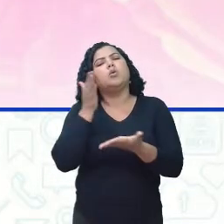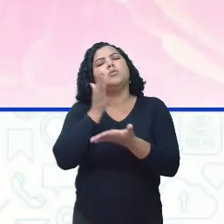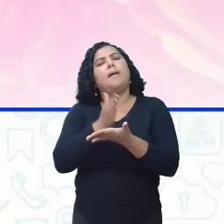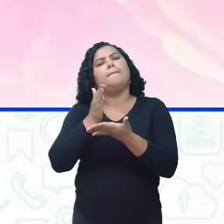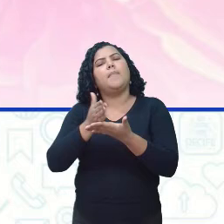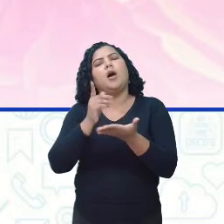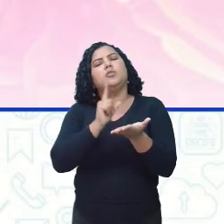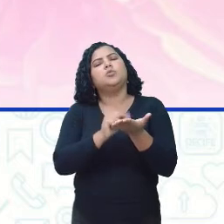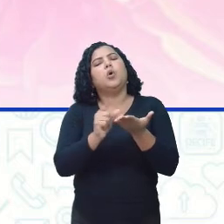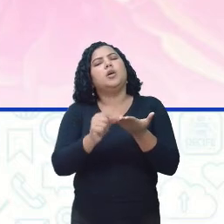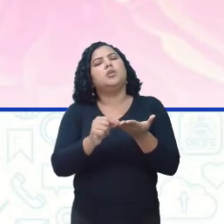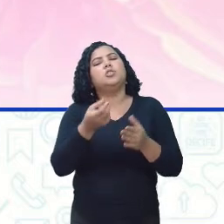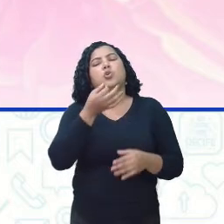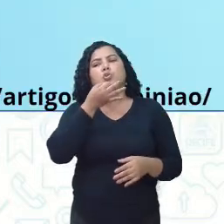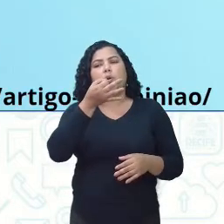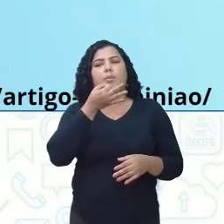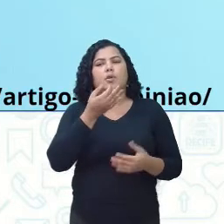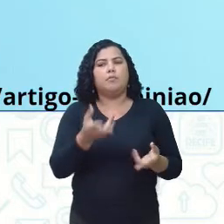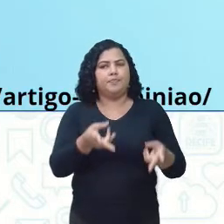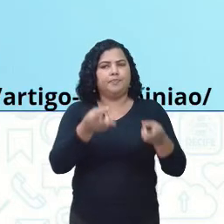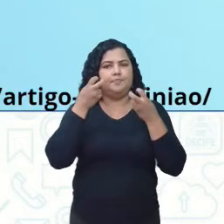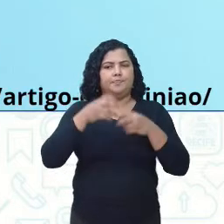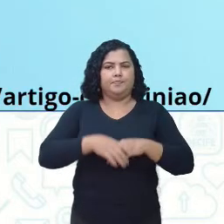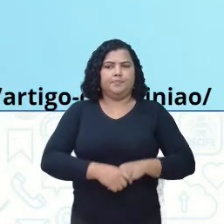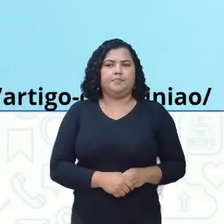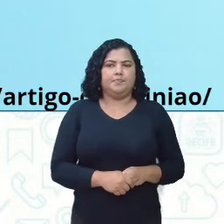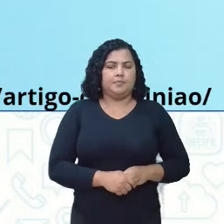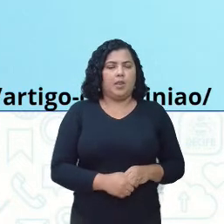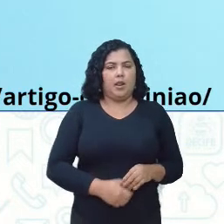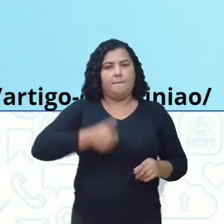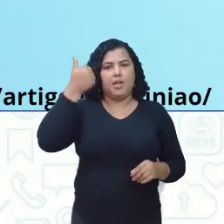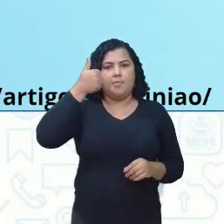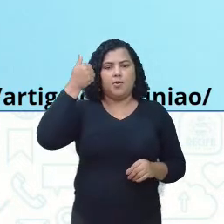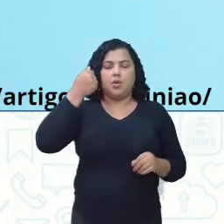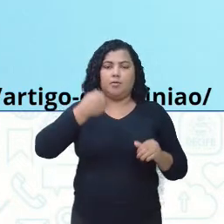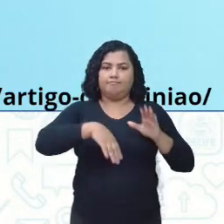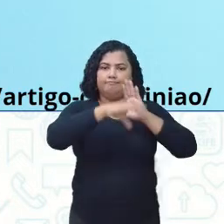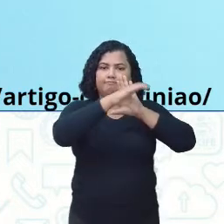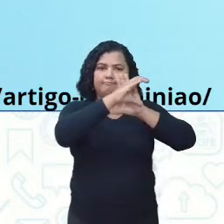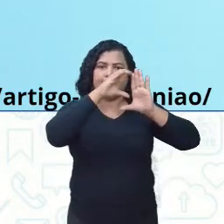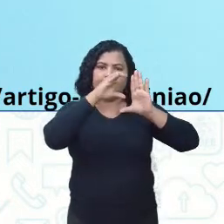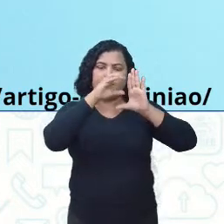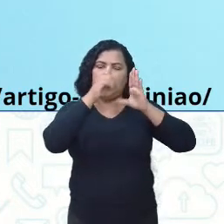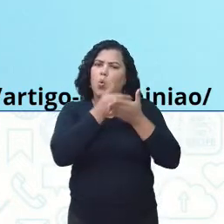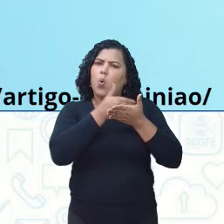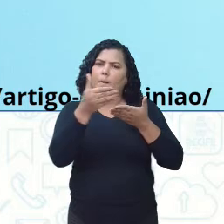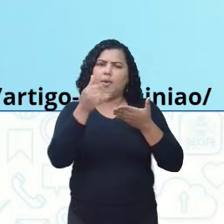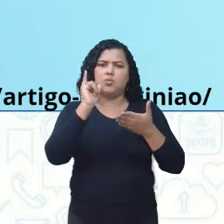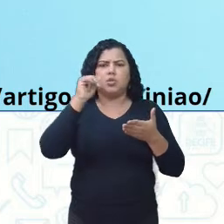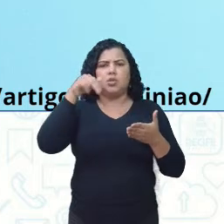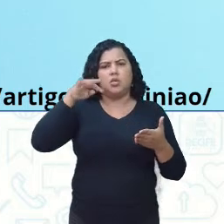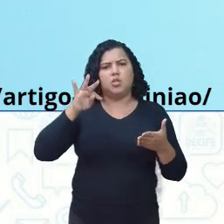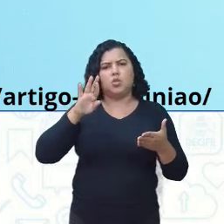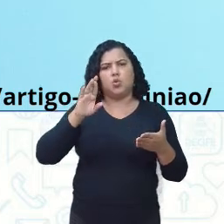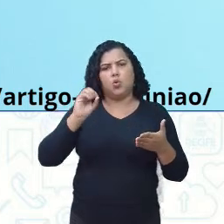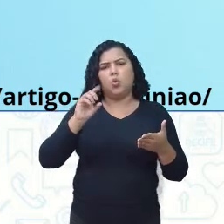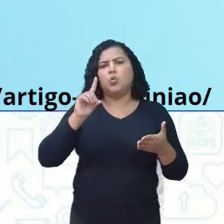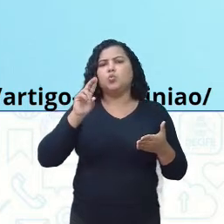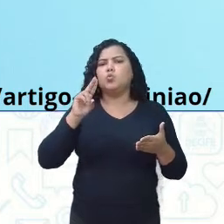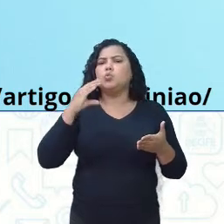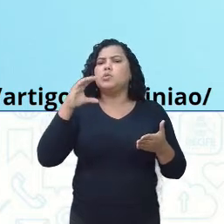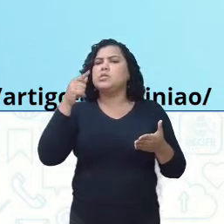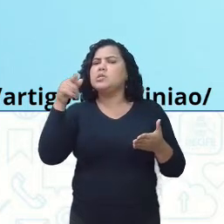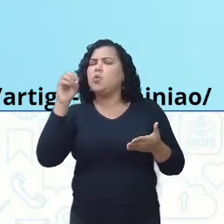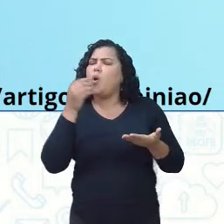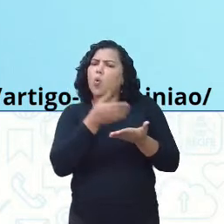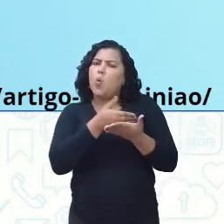de opinião, Vivi? Vamos lá, vamos ver as partes. A primeira a gente começa pela introdução, que é uma exposição inicial, certo? A apresentação